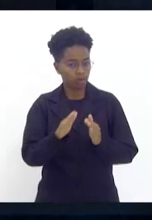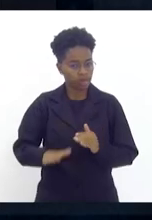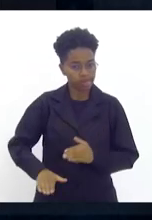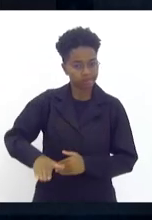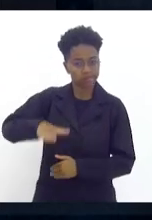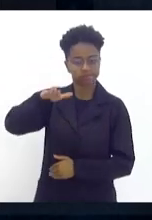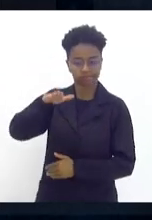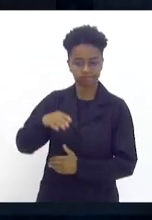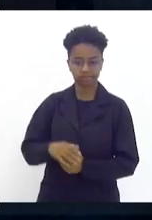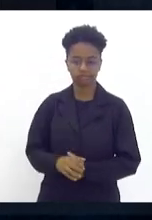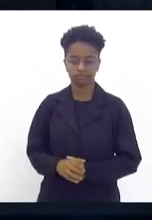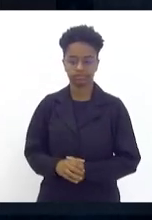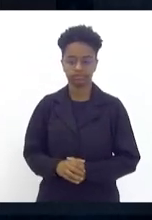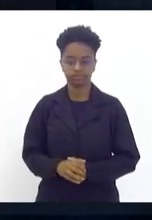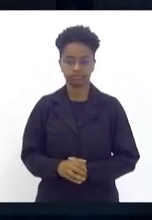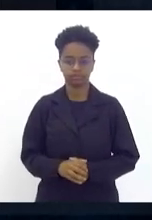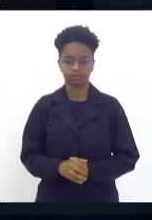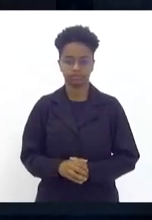é?